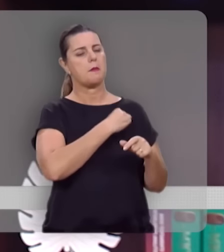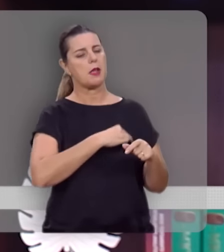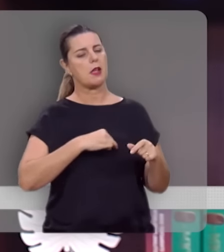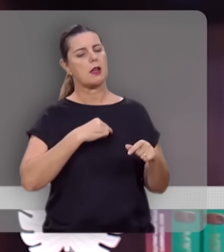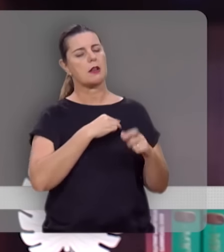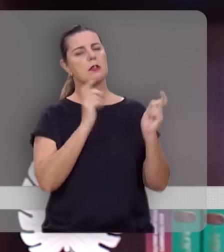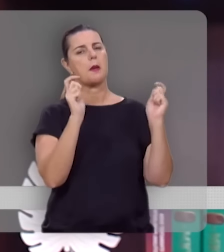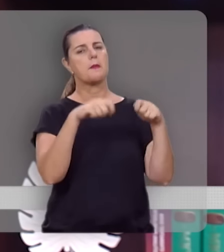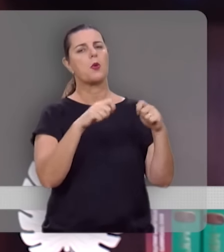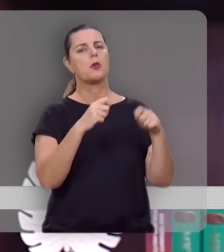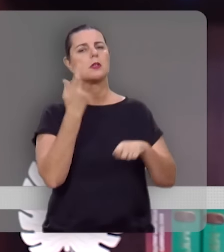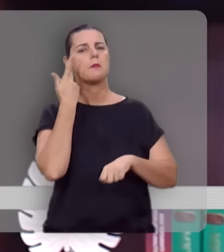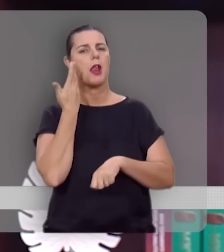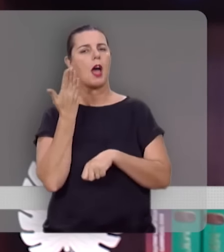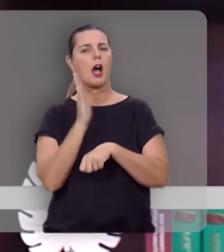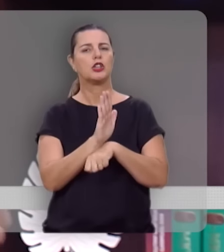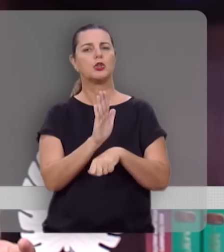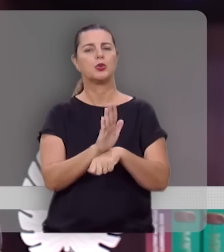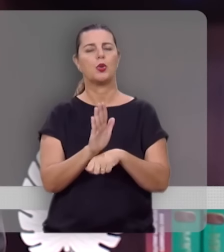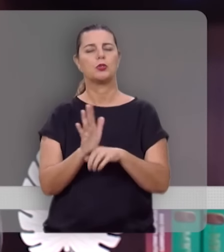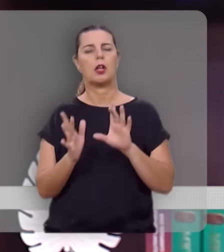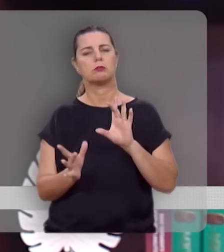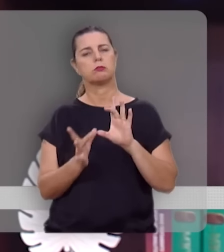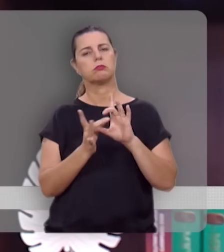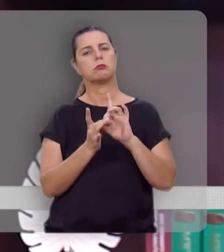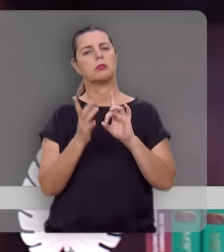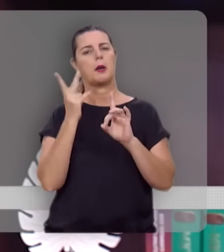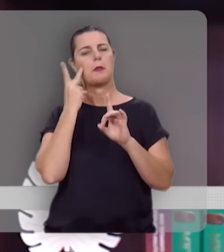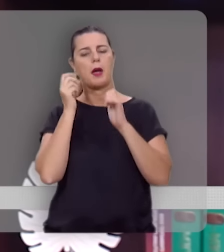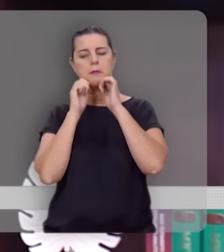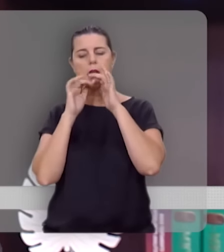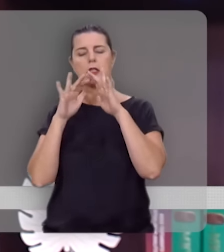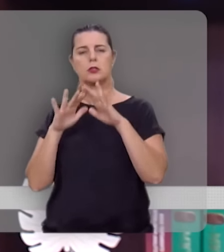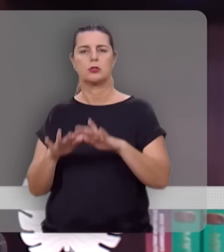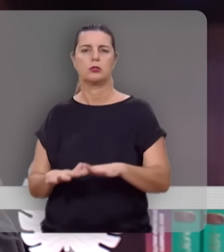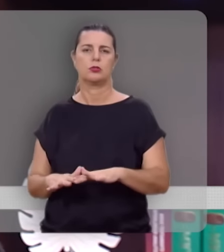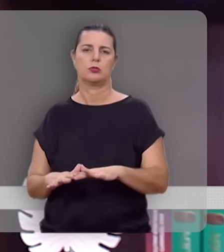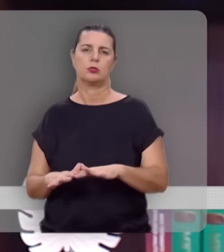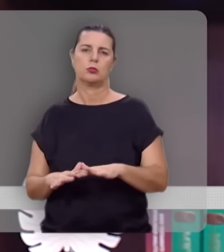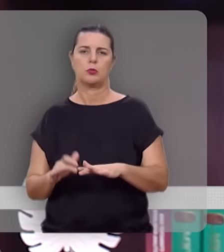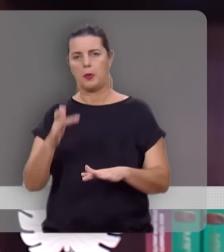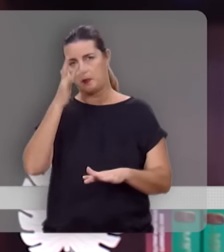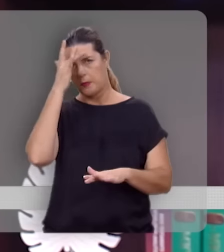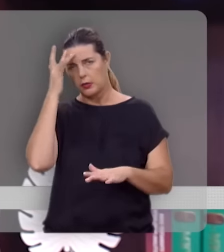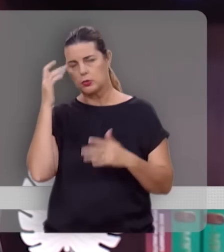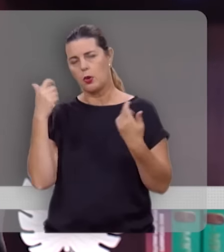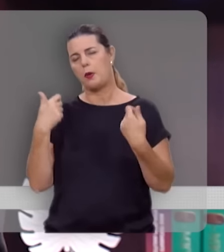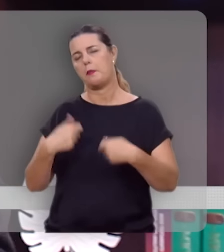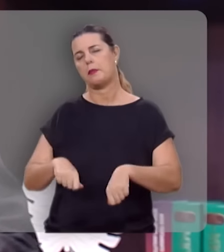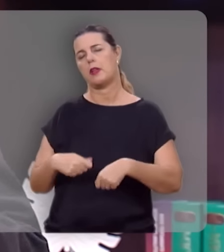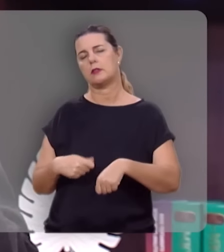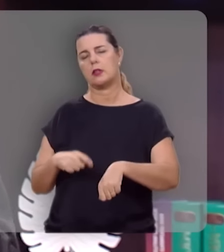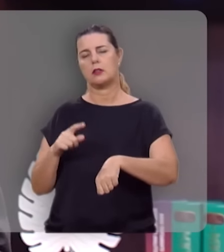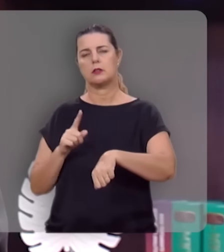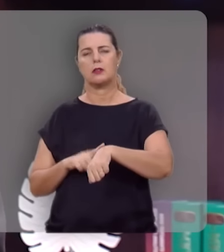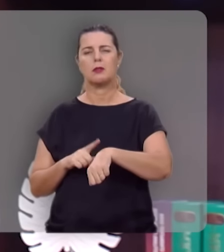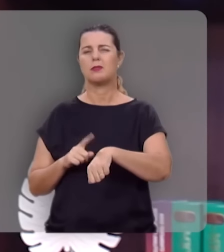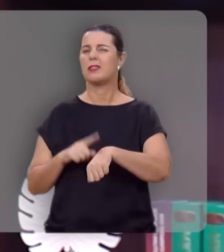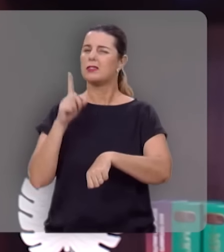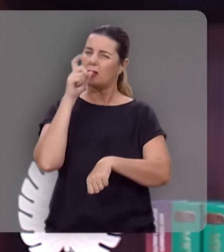ali ministérios e possibilidades em que você poderá se juntar para poder abençoar aqueles que nesse momento de